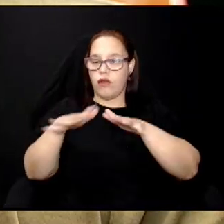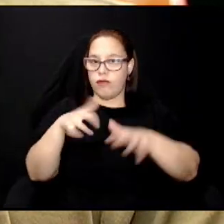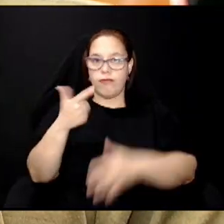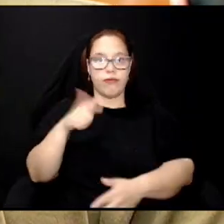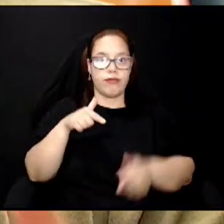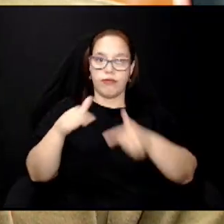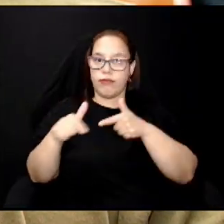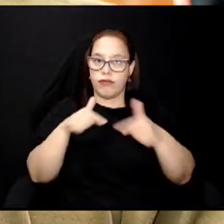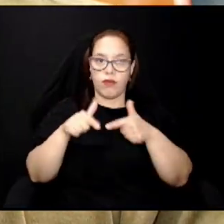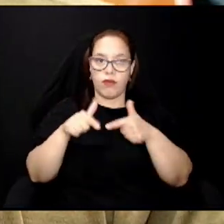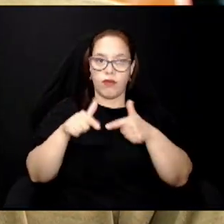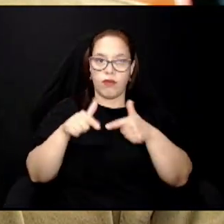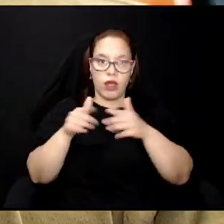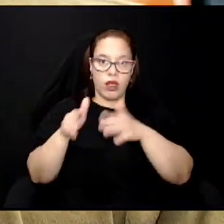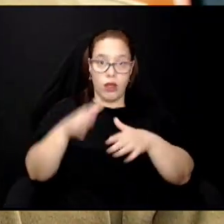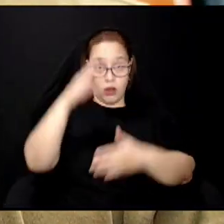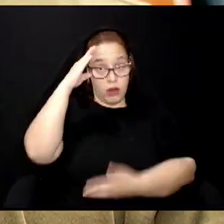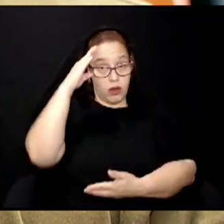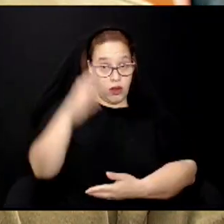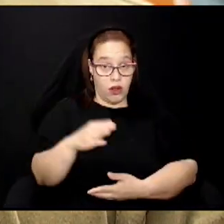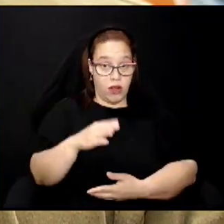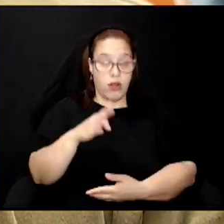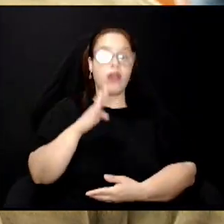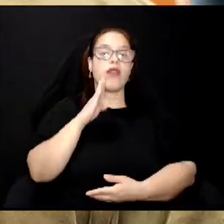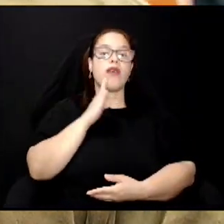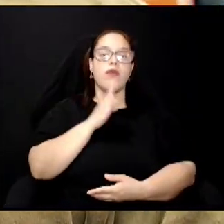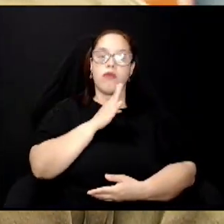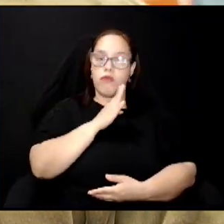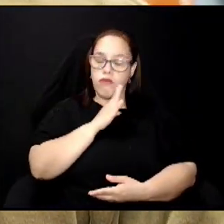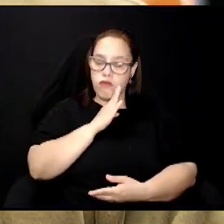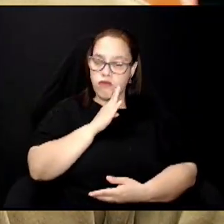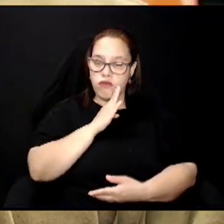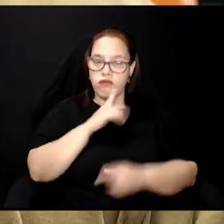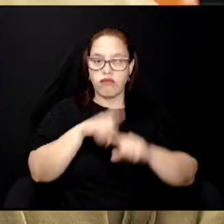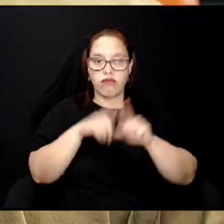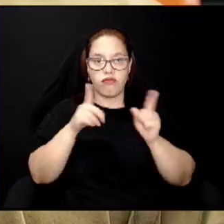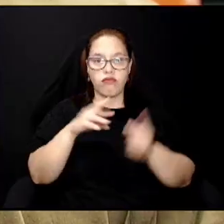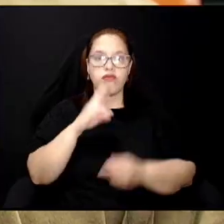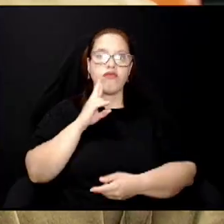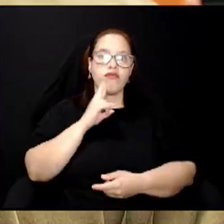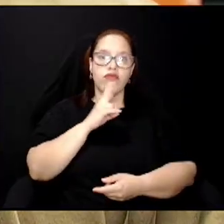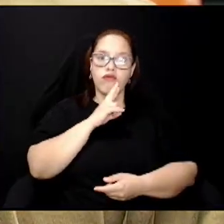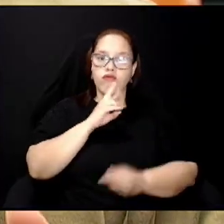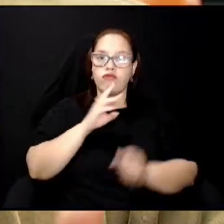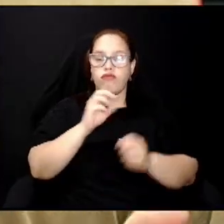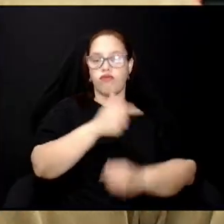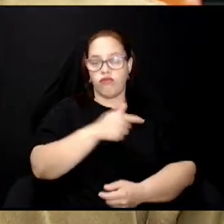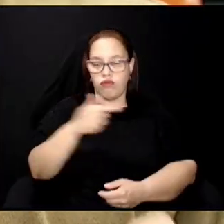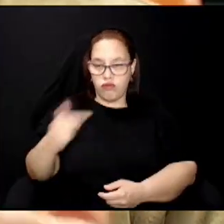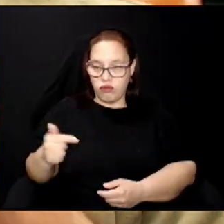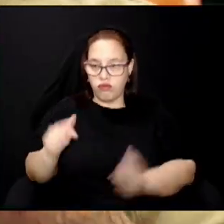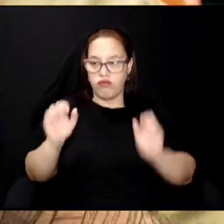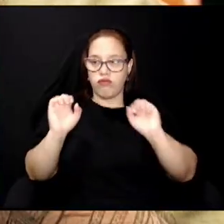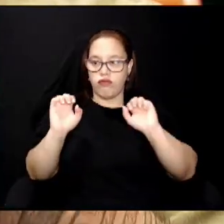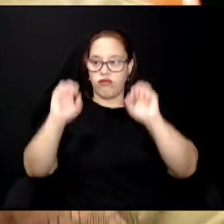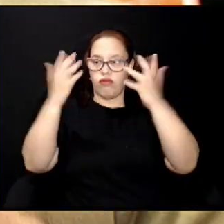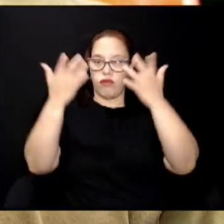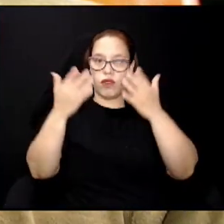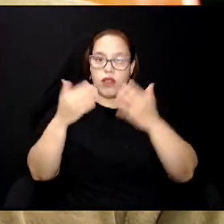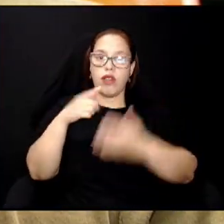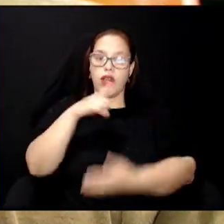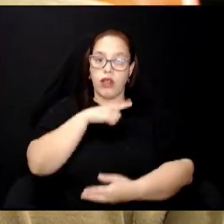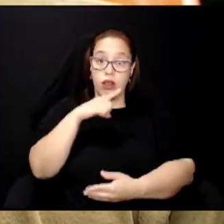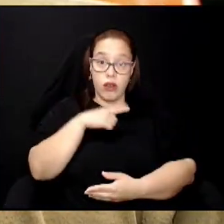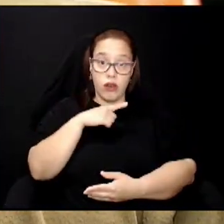nosso produto principal, né? Nós somos um bar, mas o Restaurant Week traz um público pra gente num produto que a gente também tem, que é um